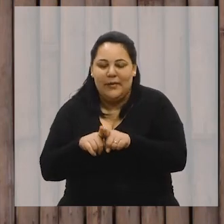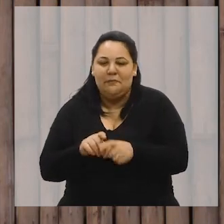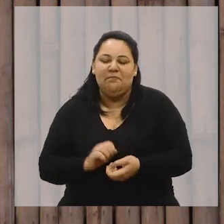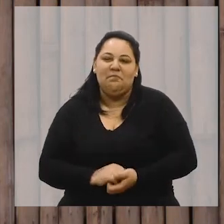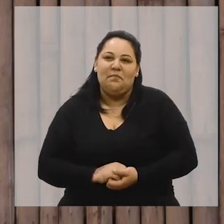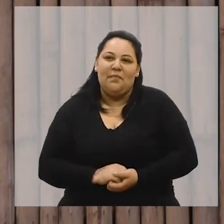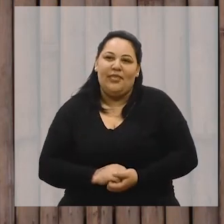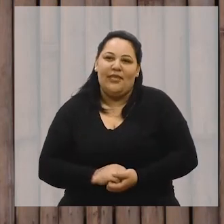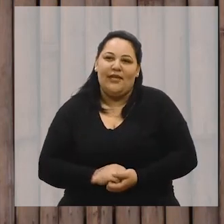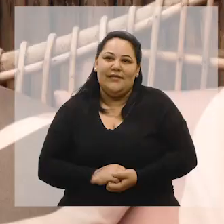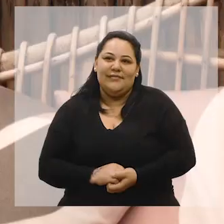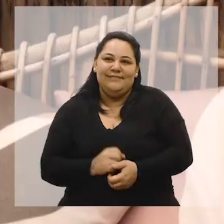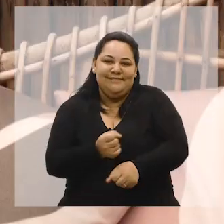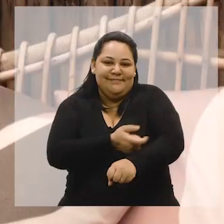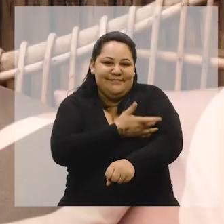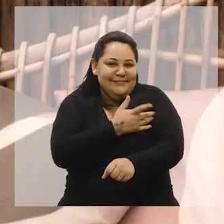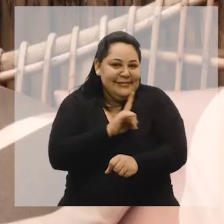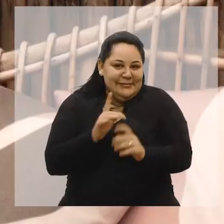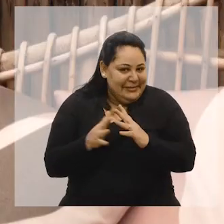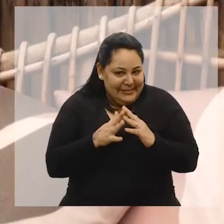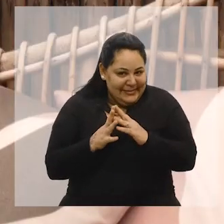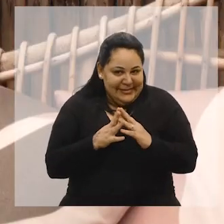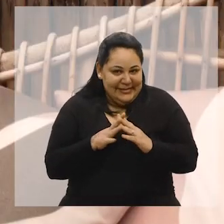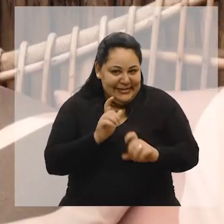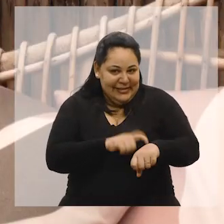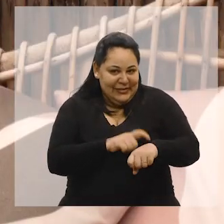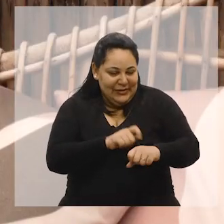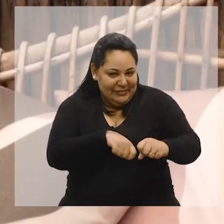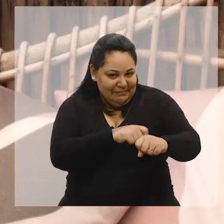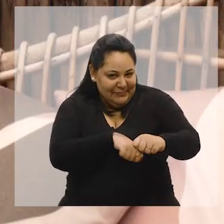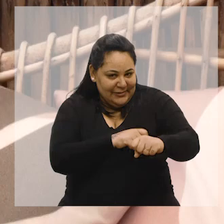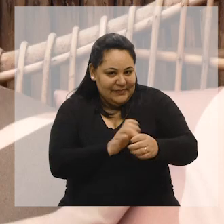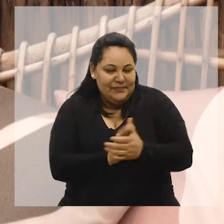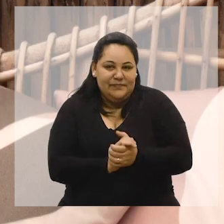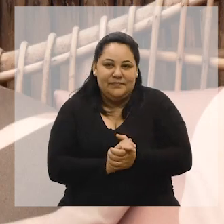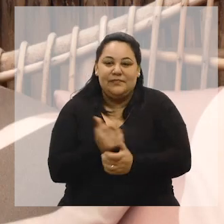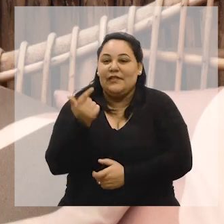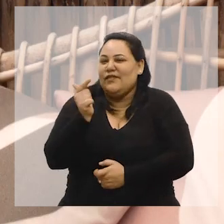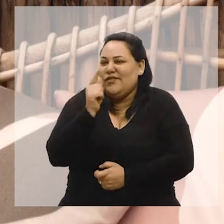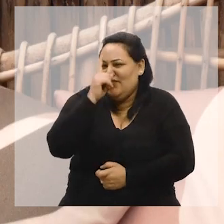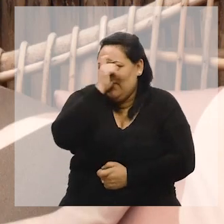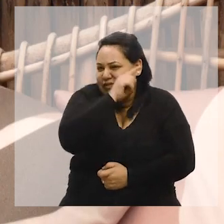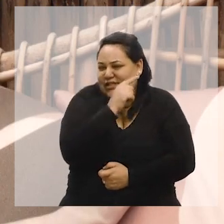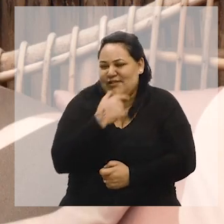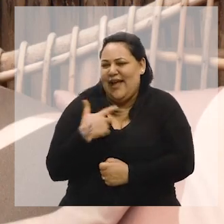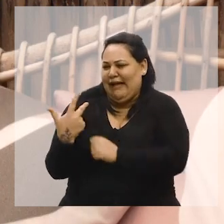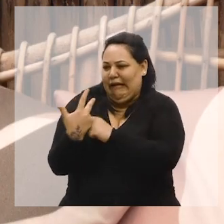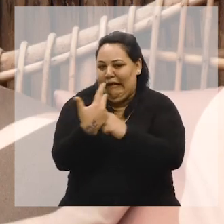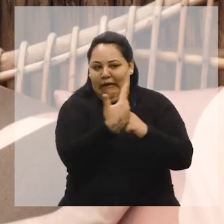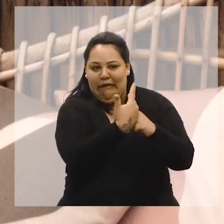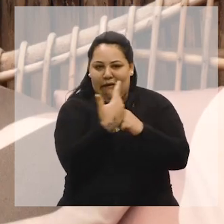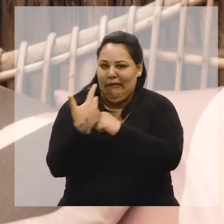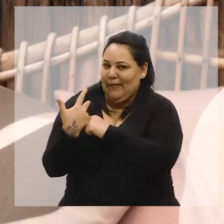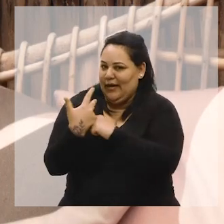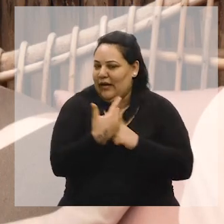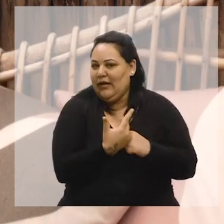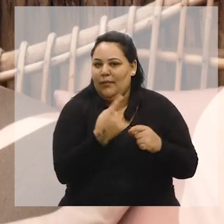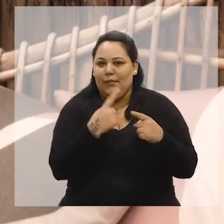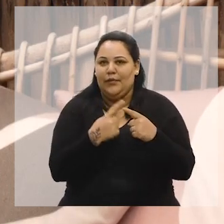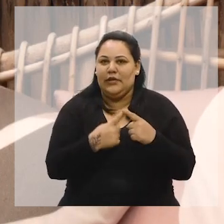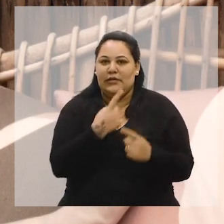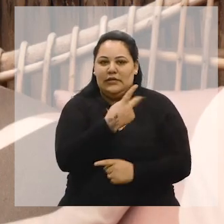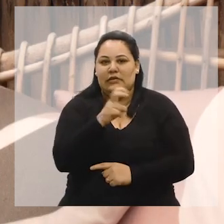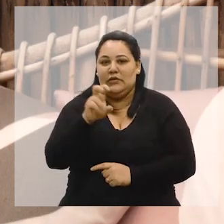lá, assim. Que deve ser. Eu não tenho dificuldade, assim, no sentido de câmeras, assim, né? Porque